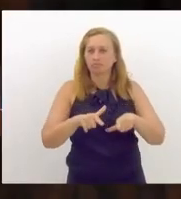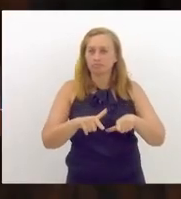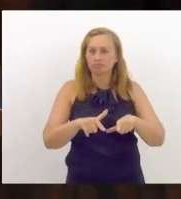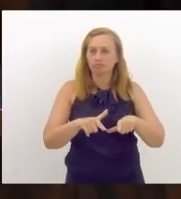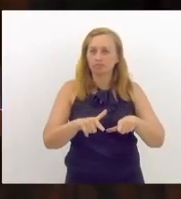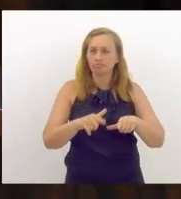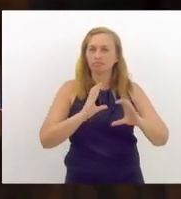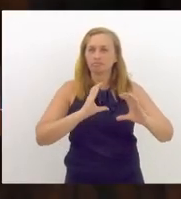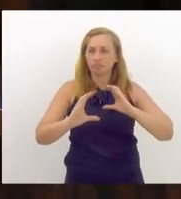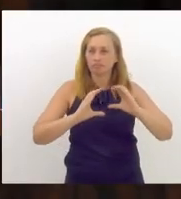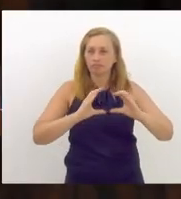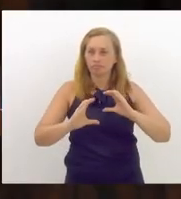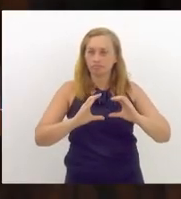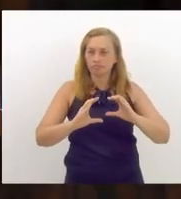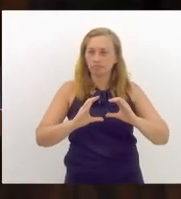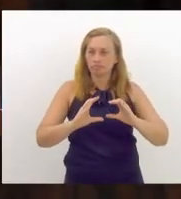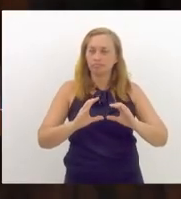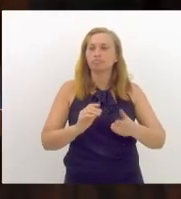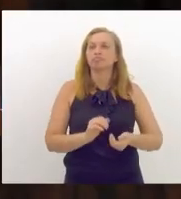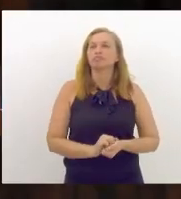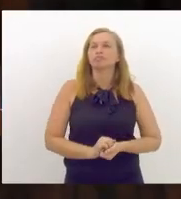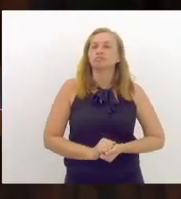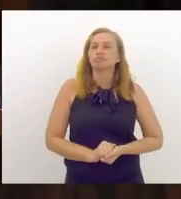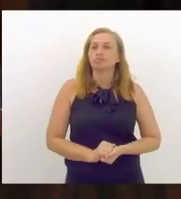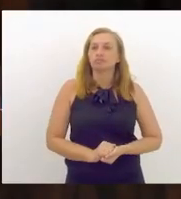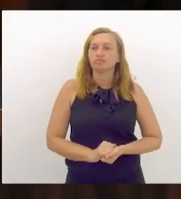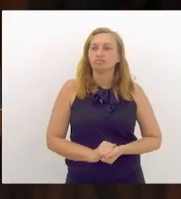da comunicação Popular Miramar